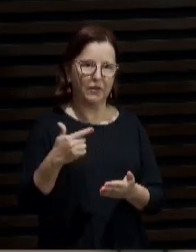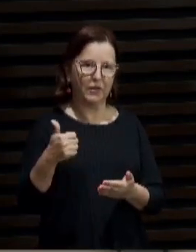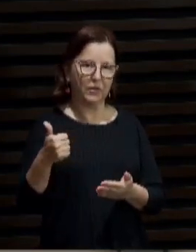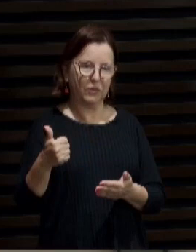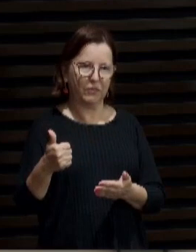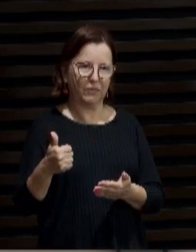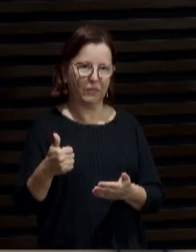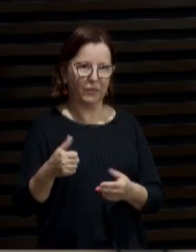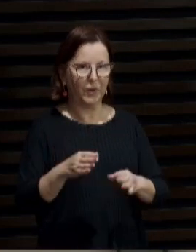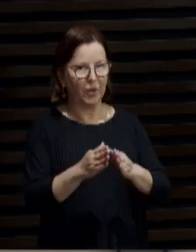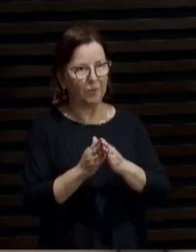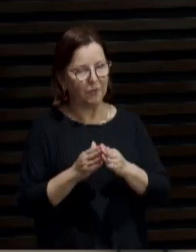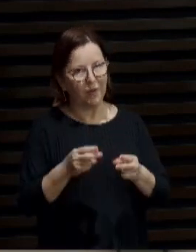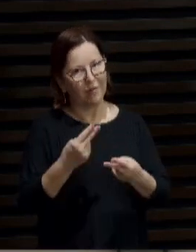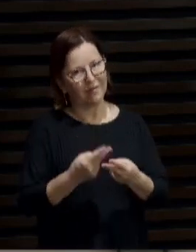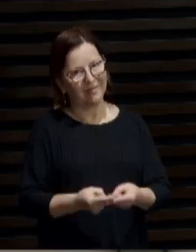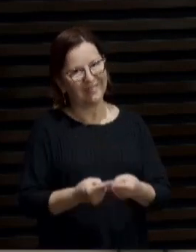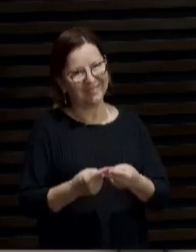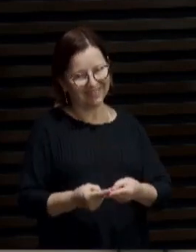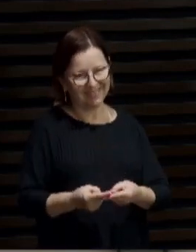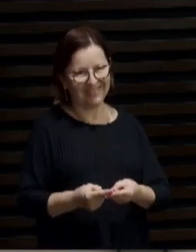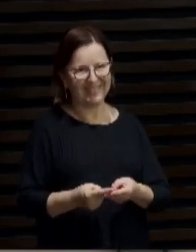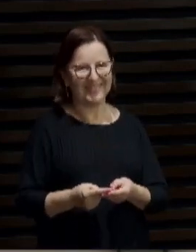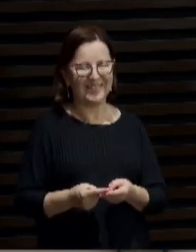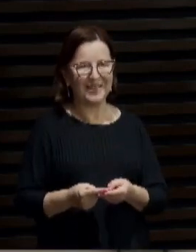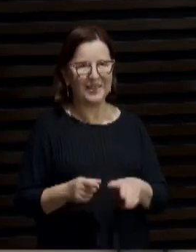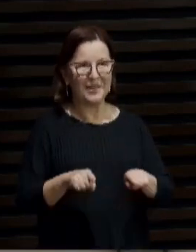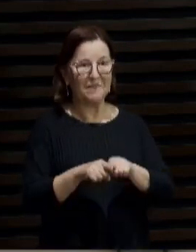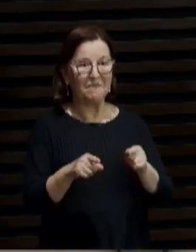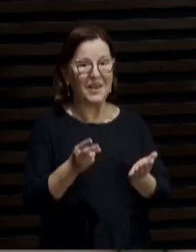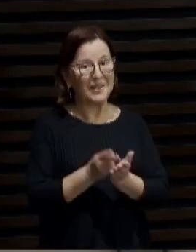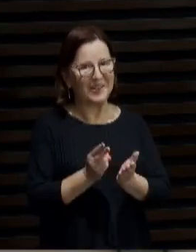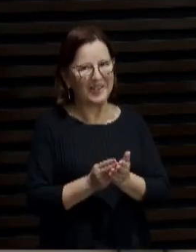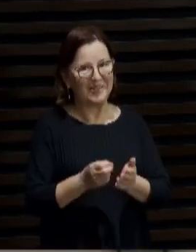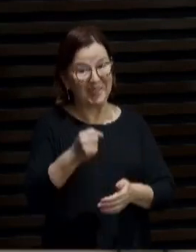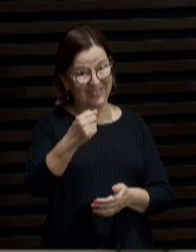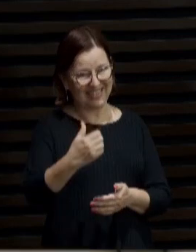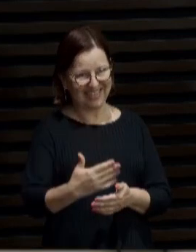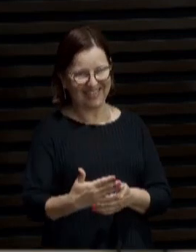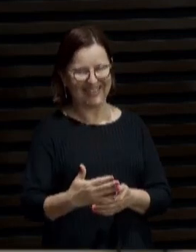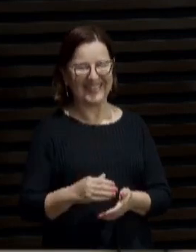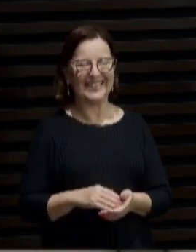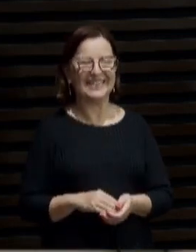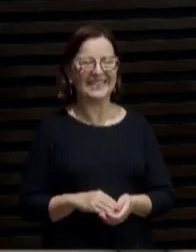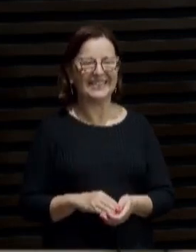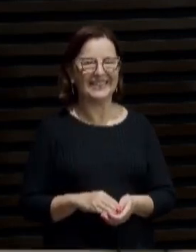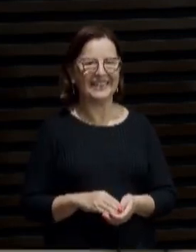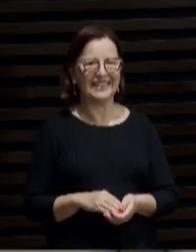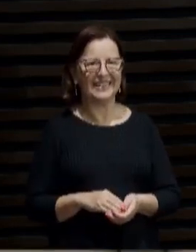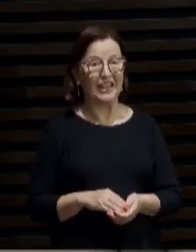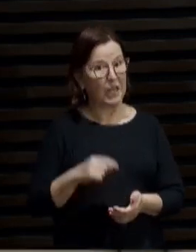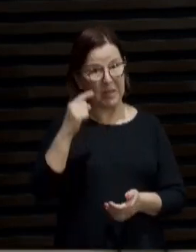tolerem, nós estamos lendo bastante Bíblia, mas é exatamente esse o assunto. É disso que a gente está precisando. Não pense que você já